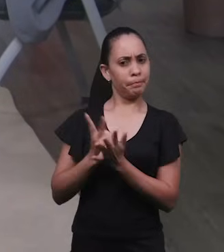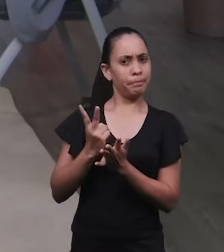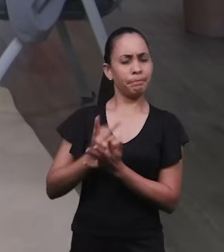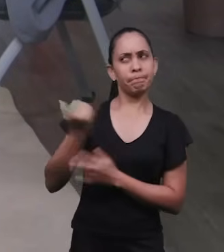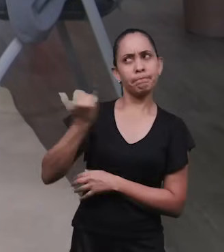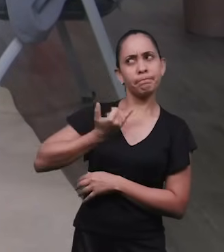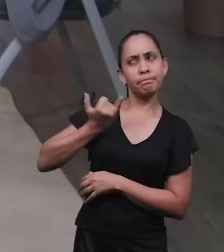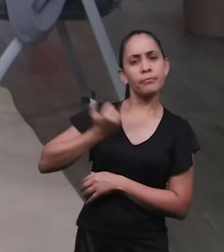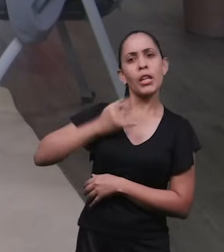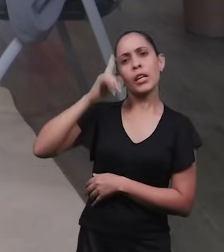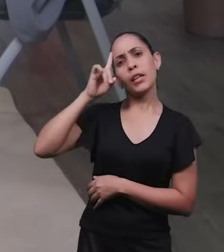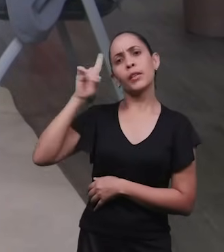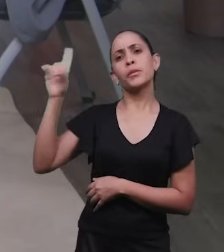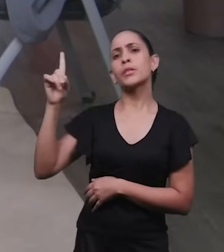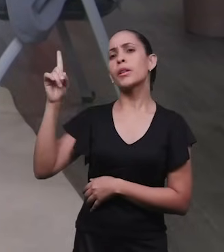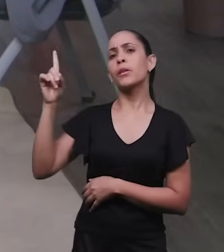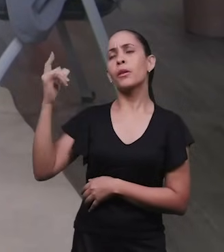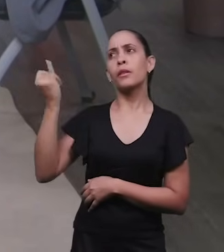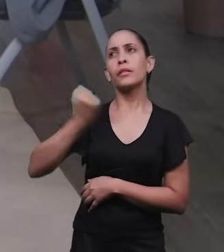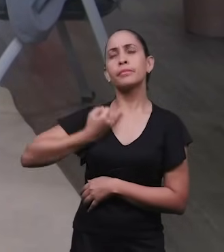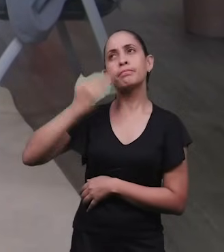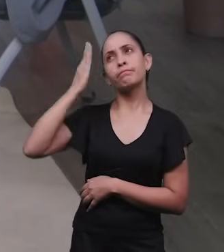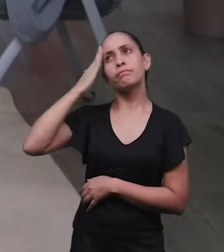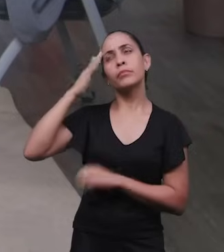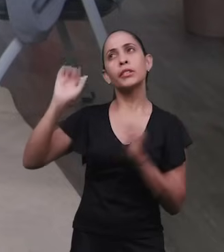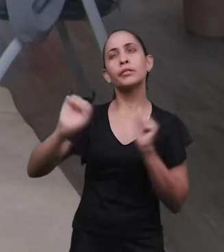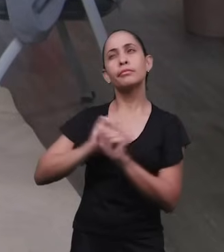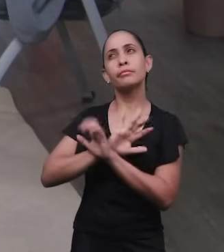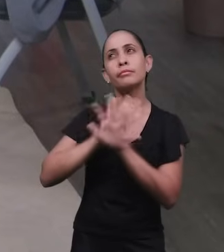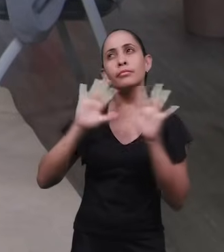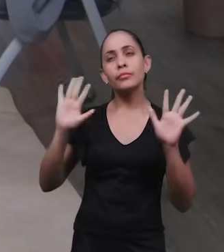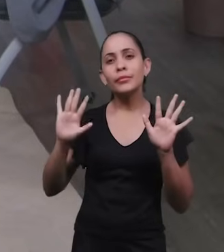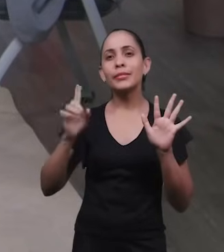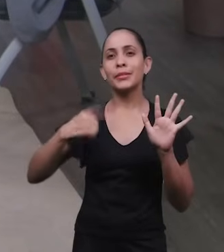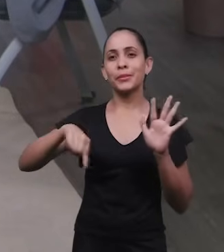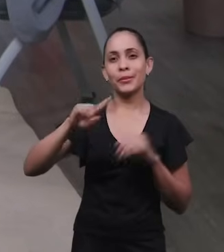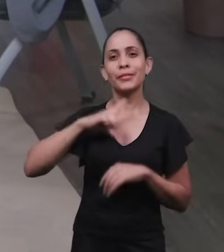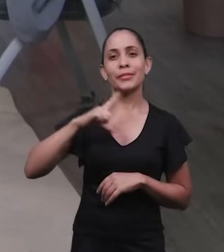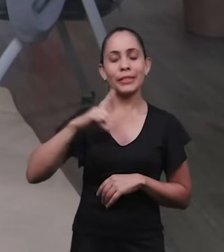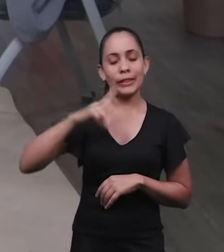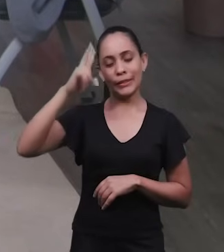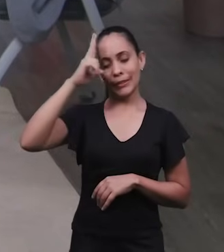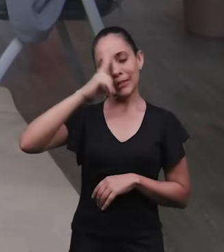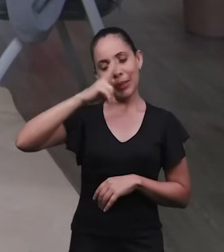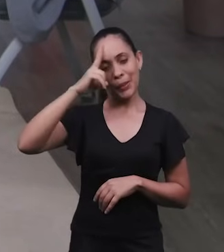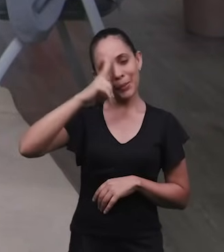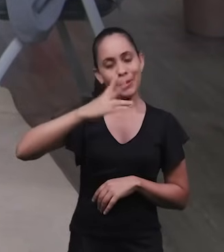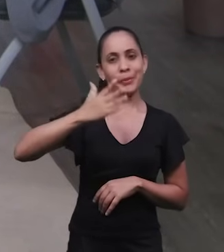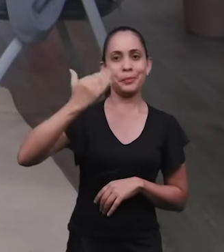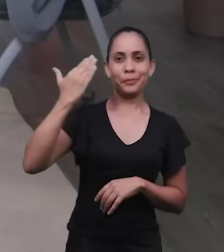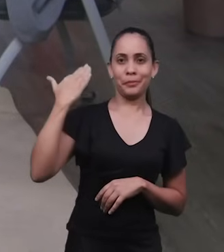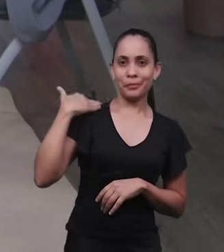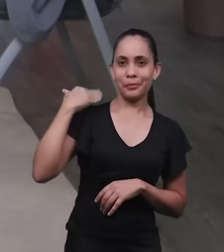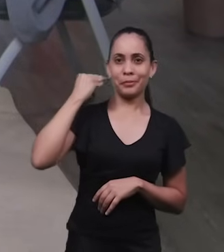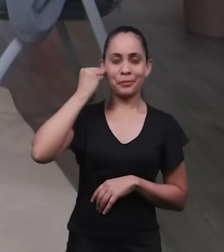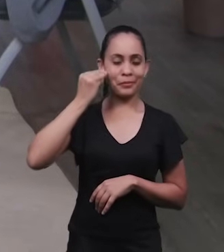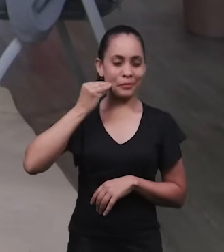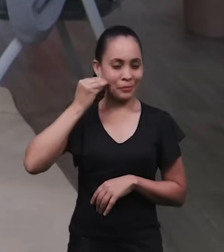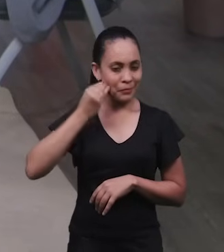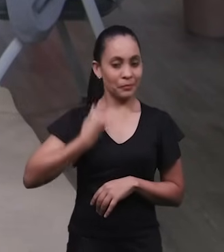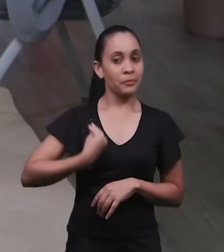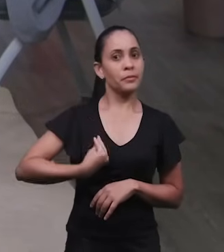demais experiências e o Senhor vai aclarando a nossa mente, né? E vai nos trazendo lembranças de